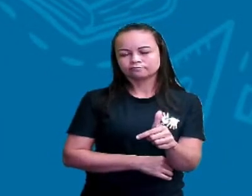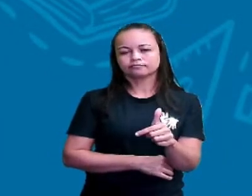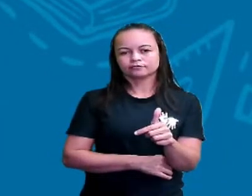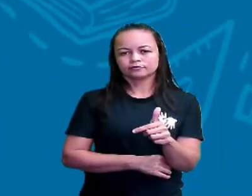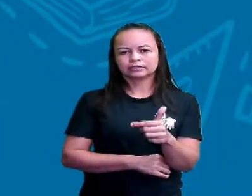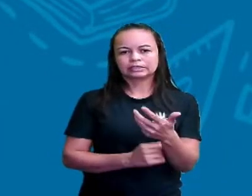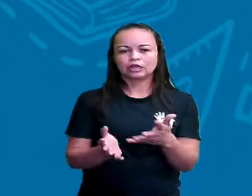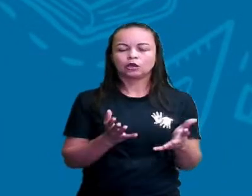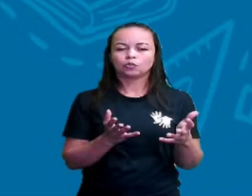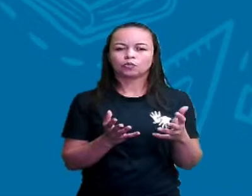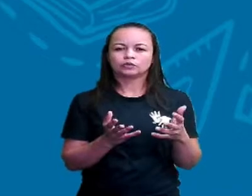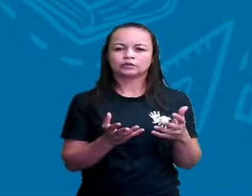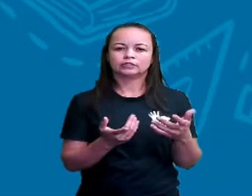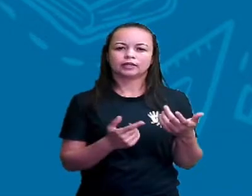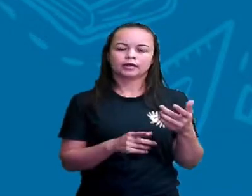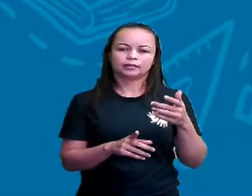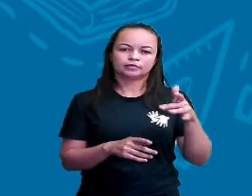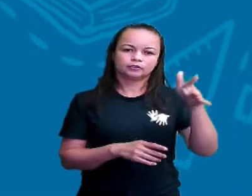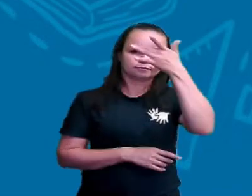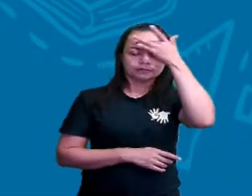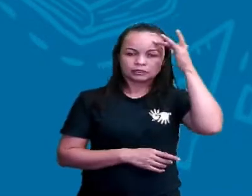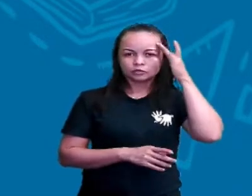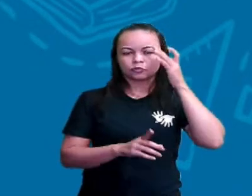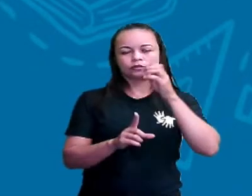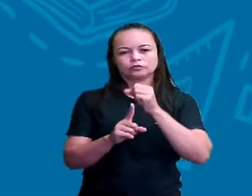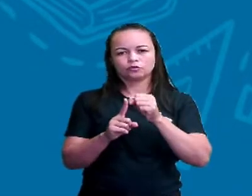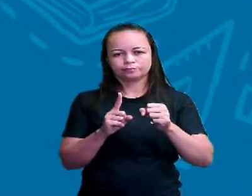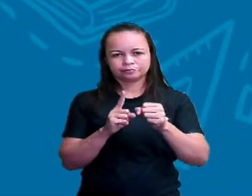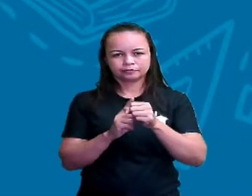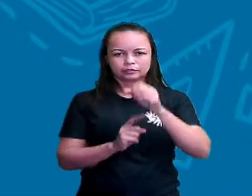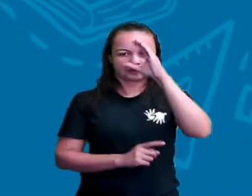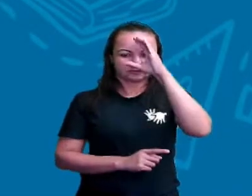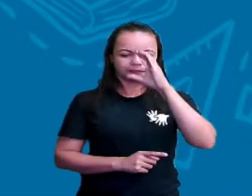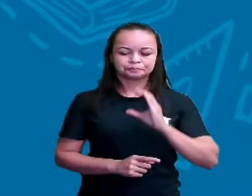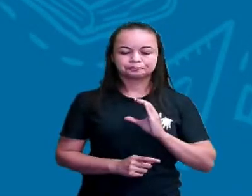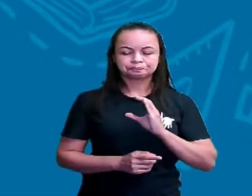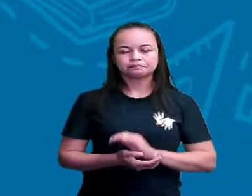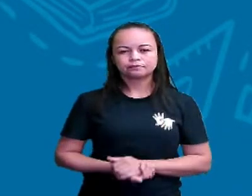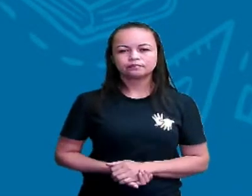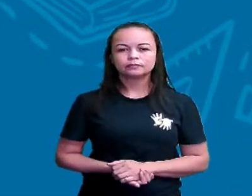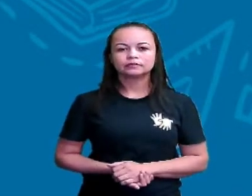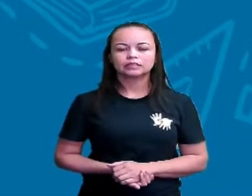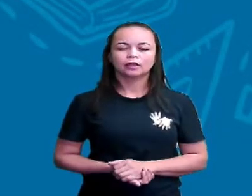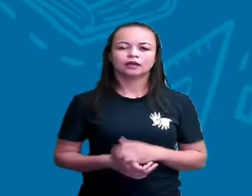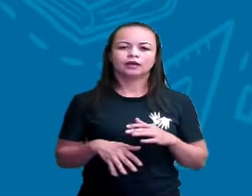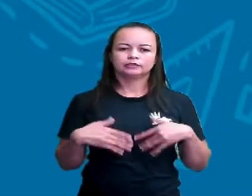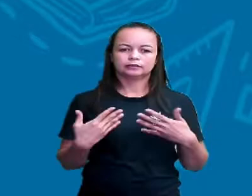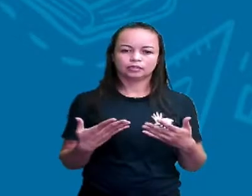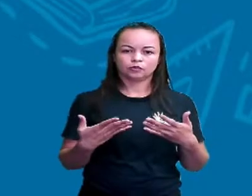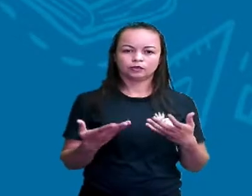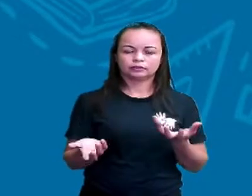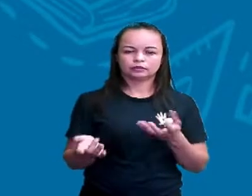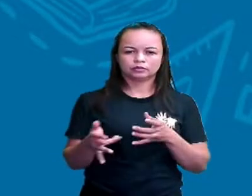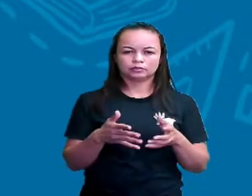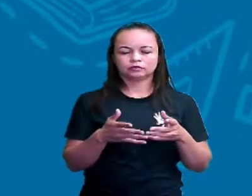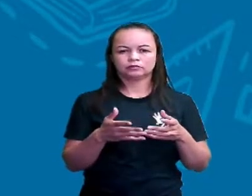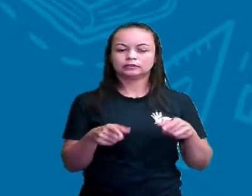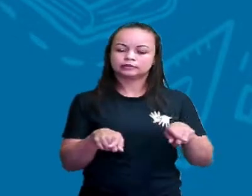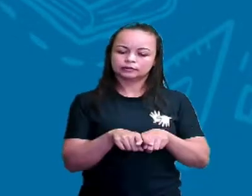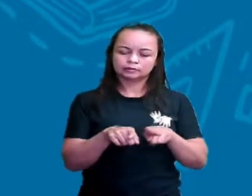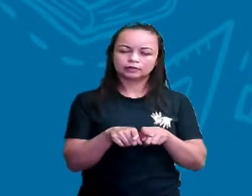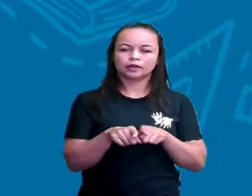considerar essas pessoas como cidadãs, né? Então, essas pessoas, elas também compõem, né, a população